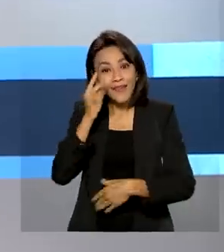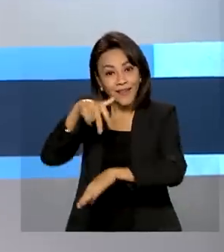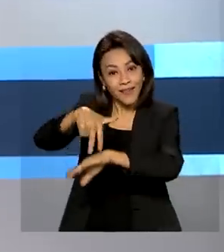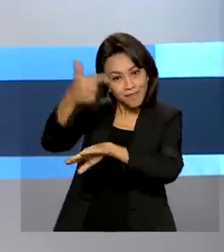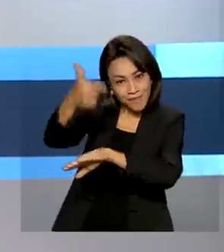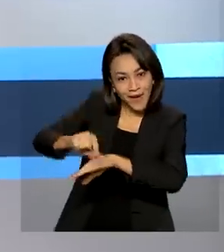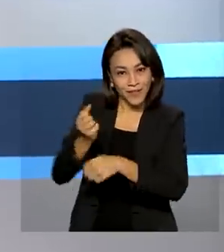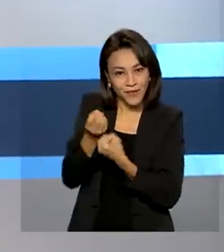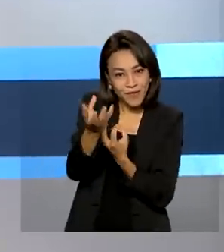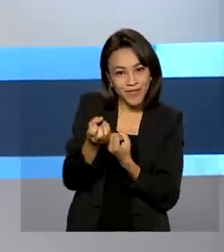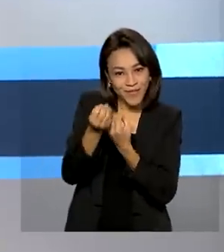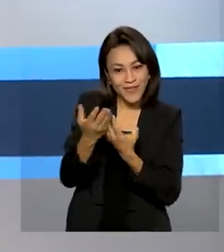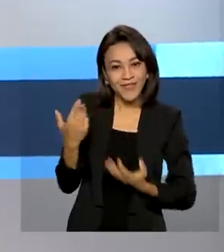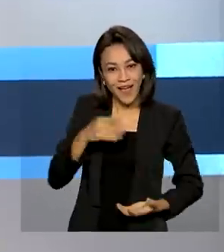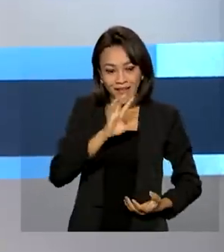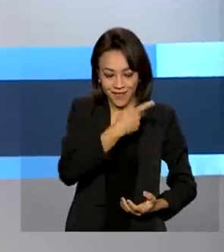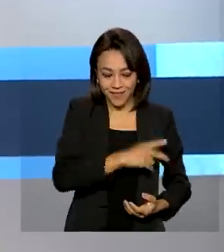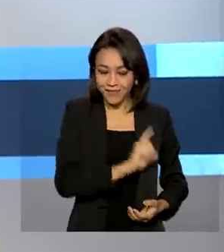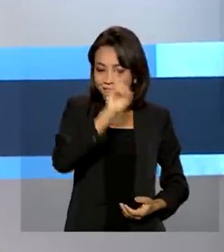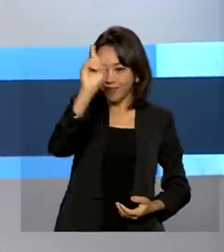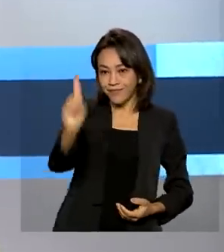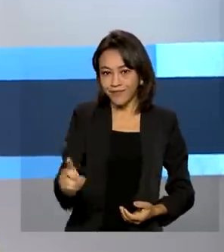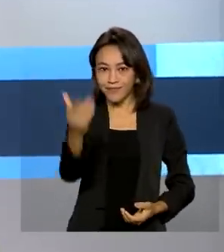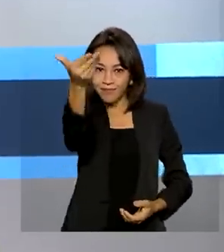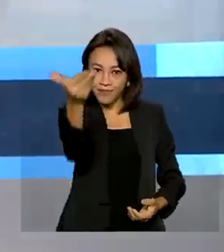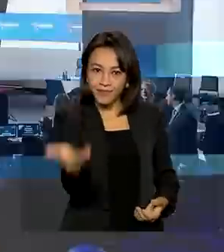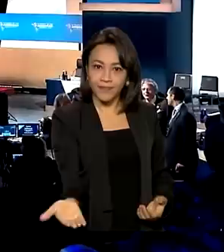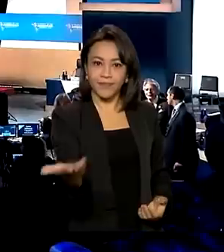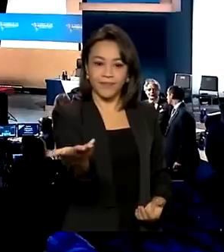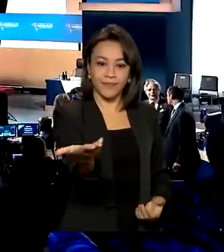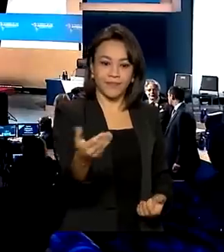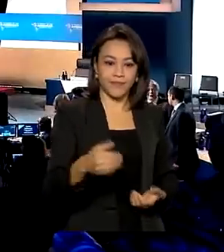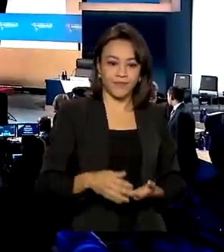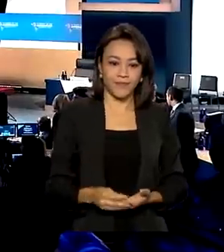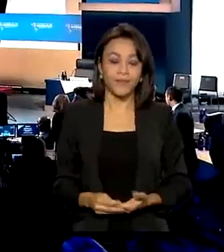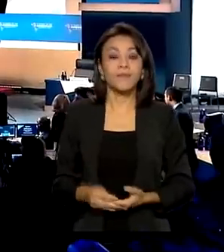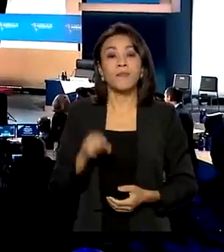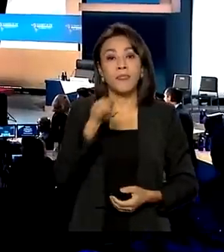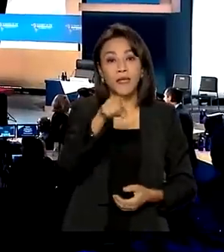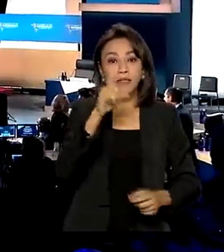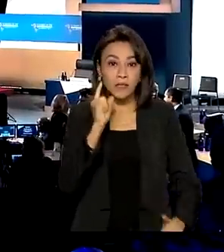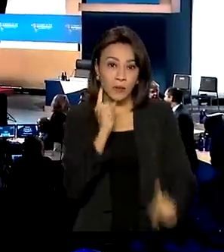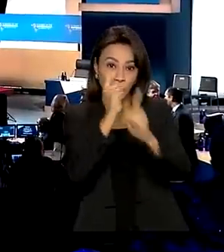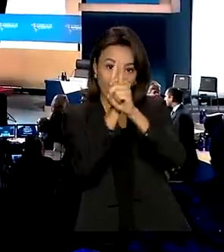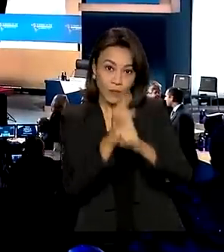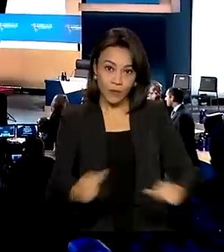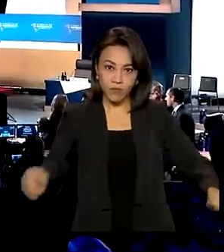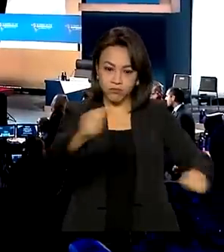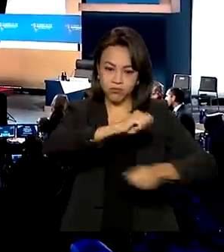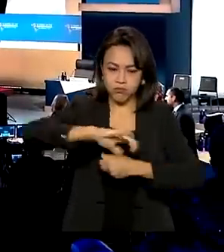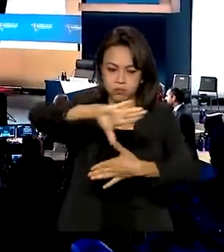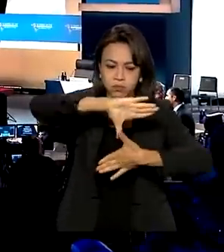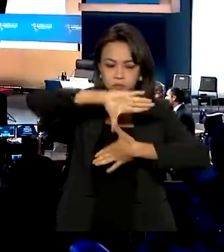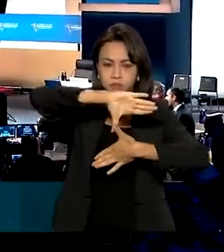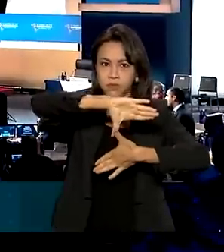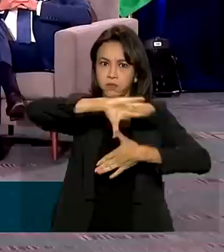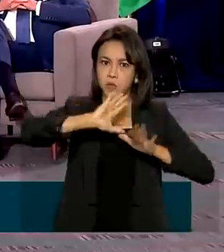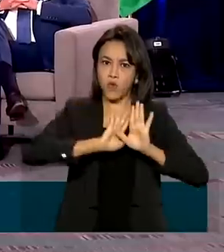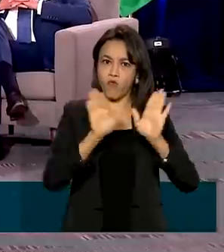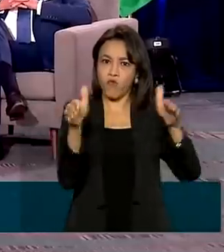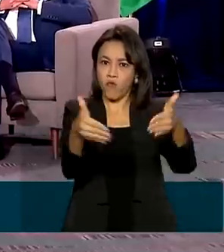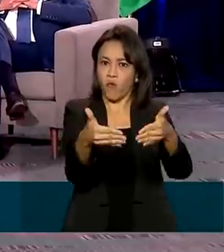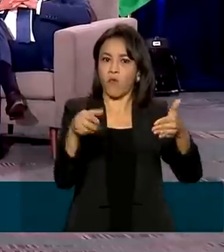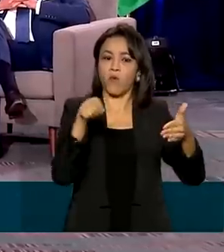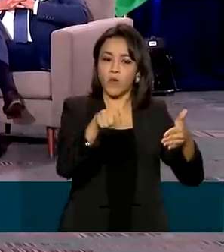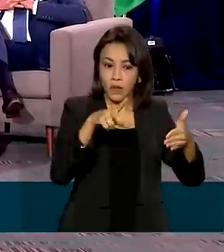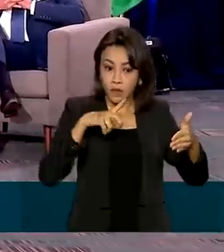é o enviado especial da TV Brasil, Pablo Mundim. Na Cúpula das Américas, o maior fórum internacional do continente, também